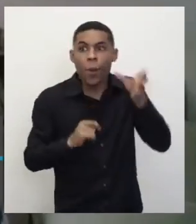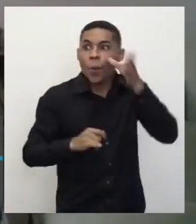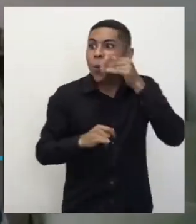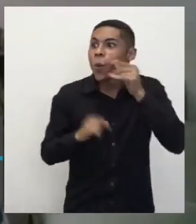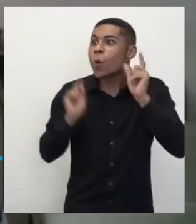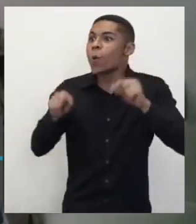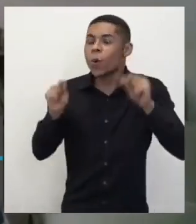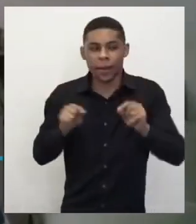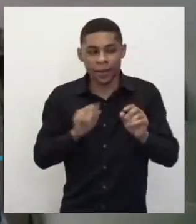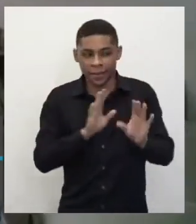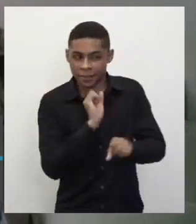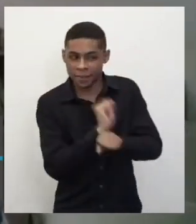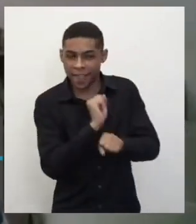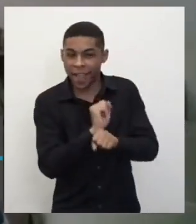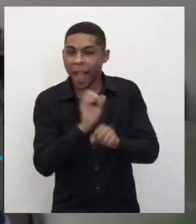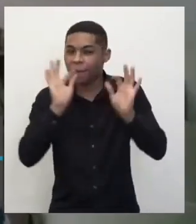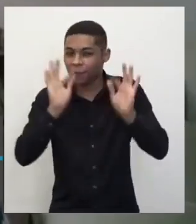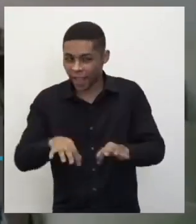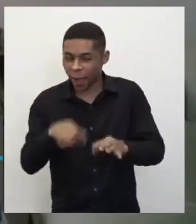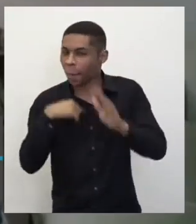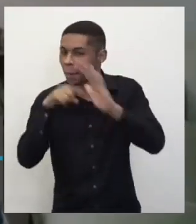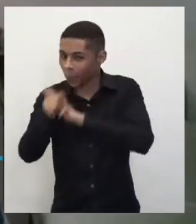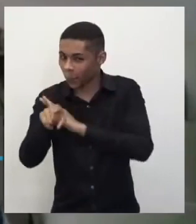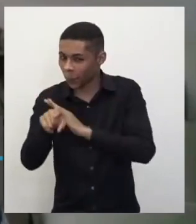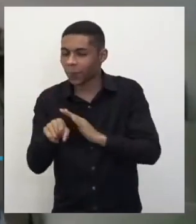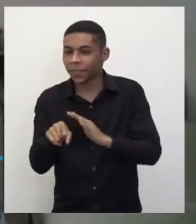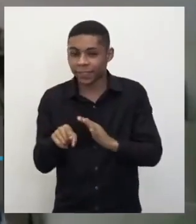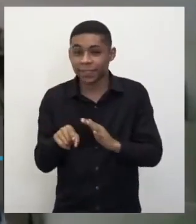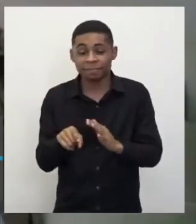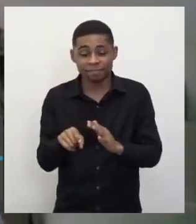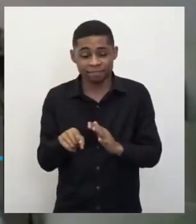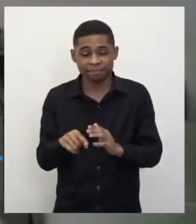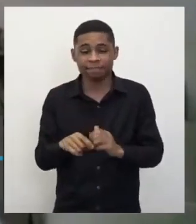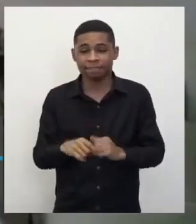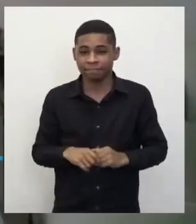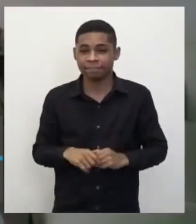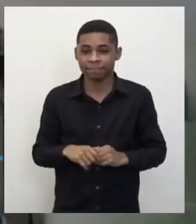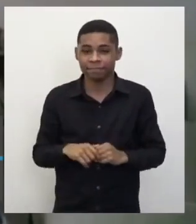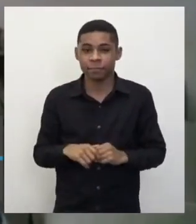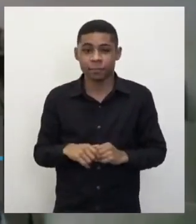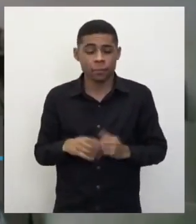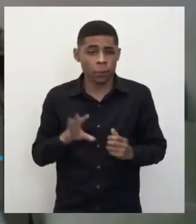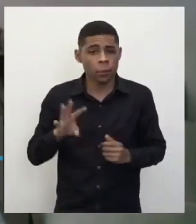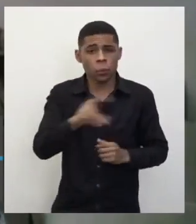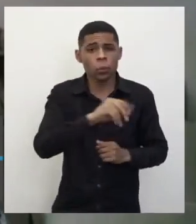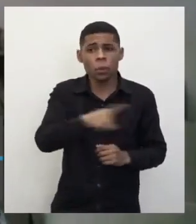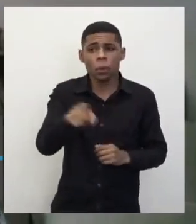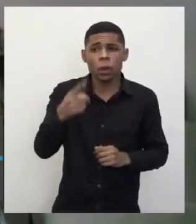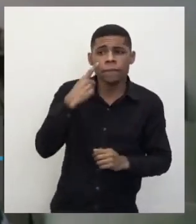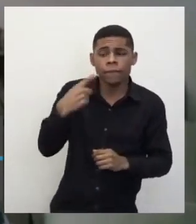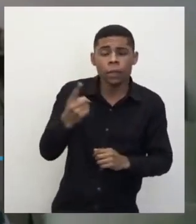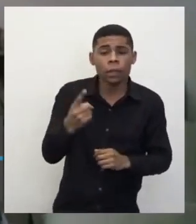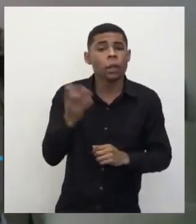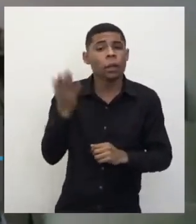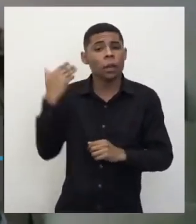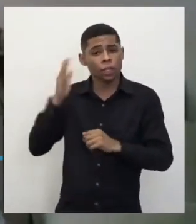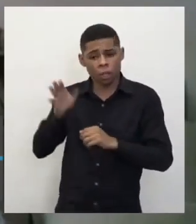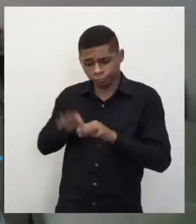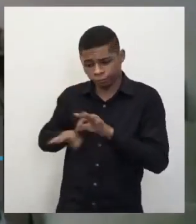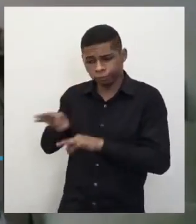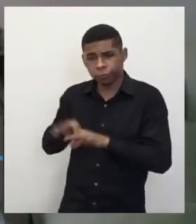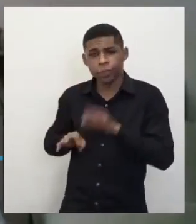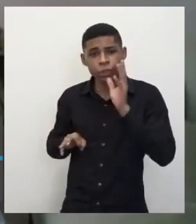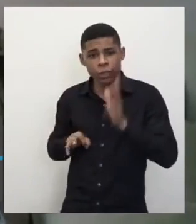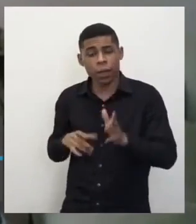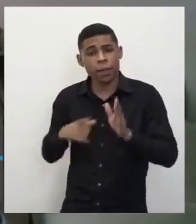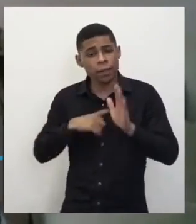ali o telespectador, né? E é claro que tudo que a gente vê ali já foi programado, né? Existe